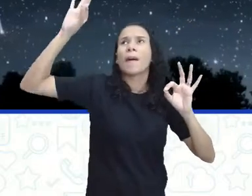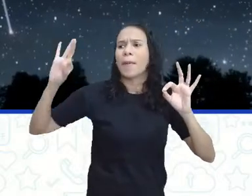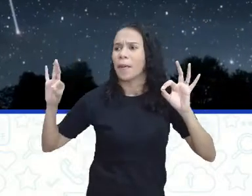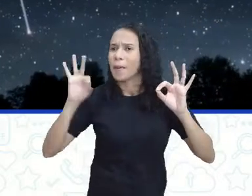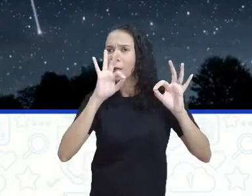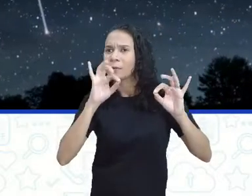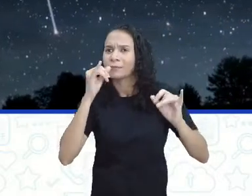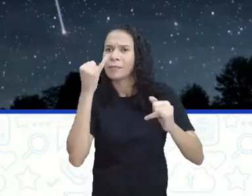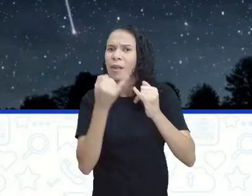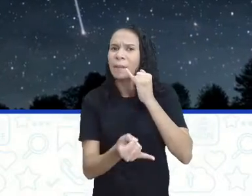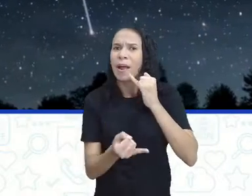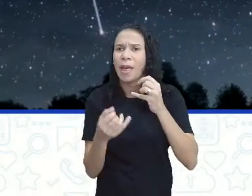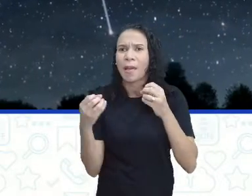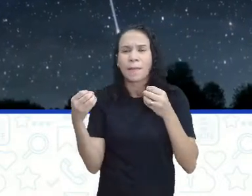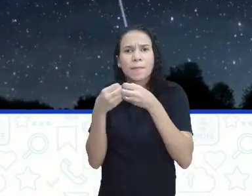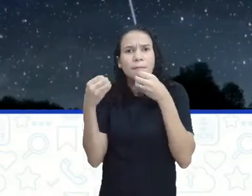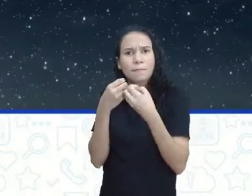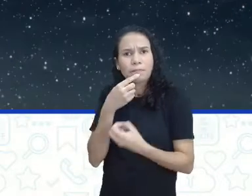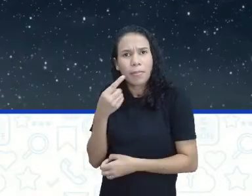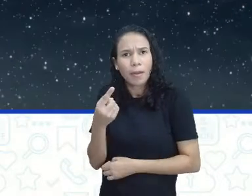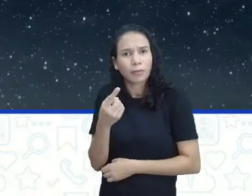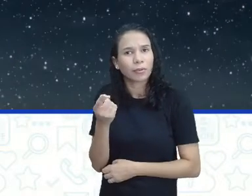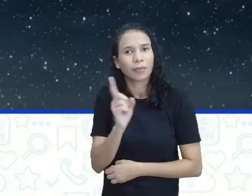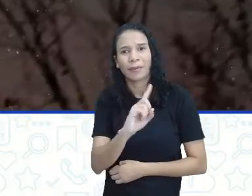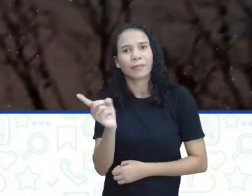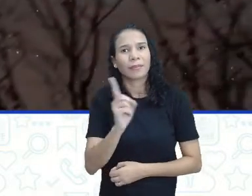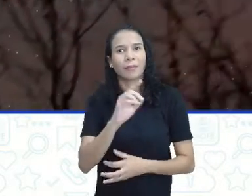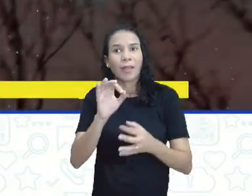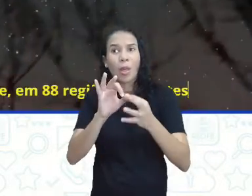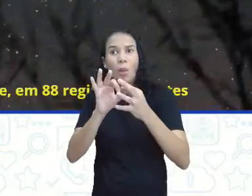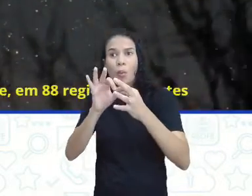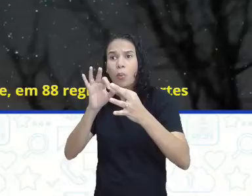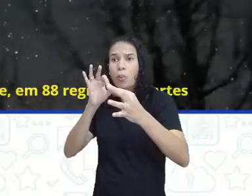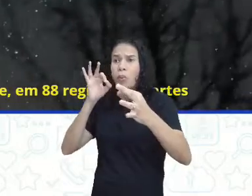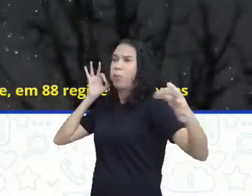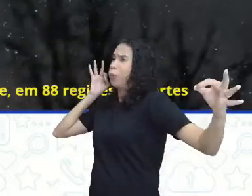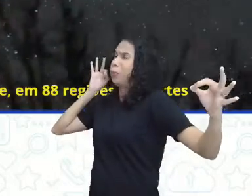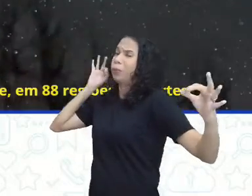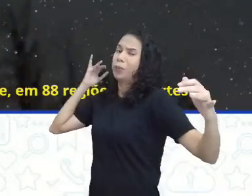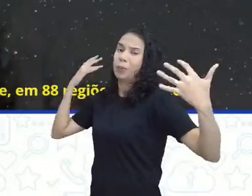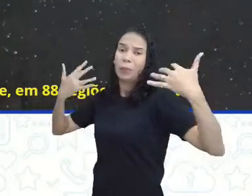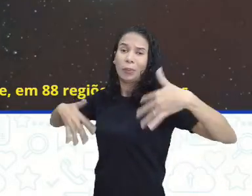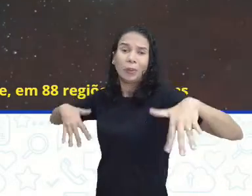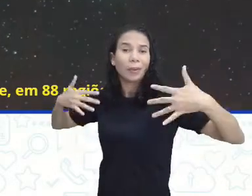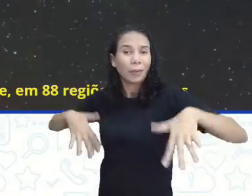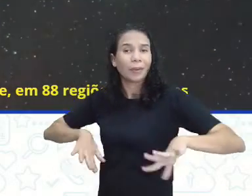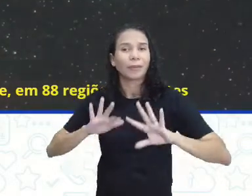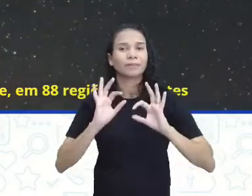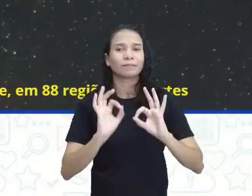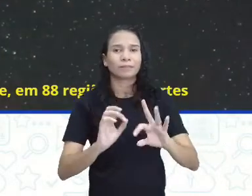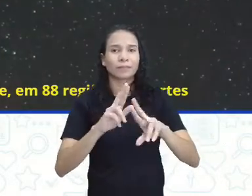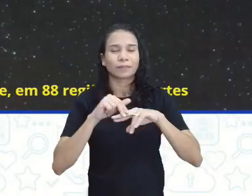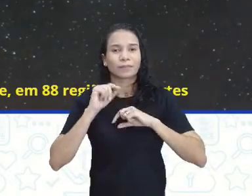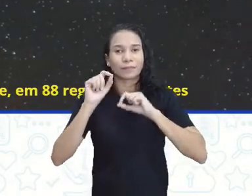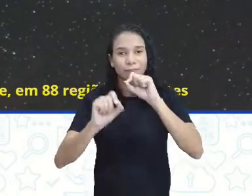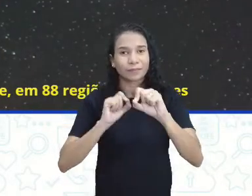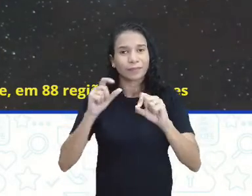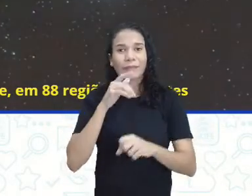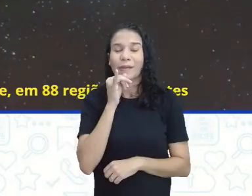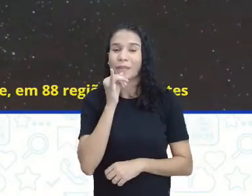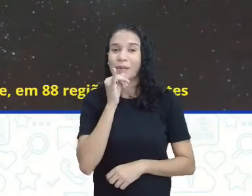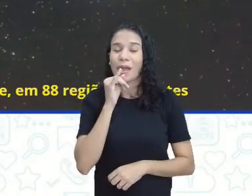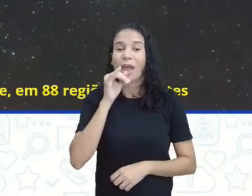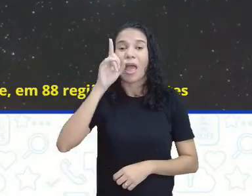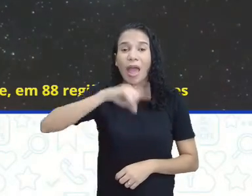que as estrelas estão próximas umas das outras, mas elas não estão. Estão super distantes, tá? Então, a